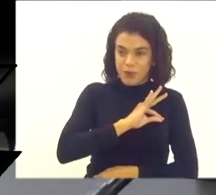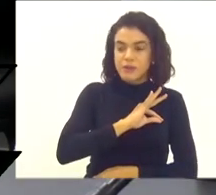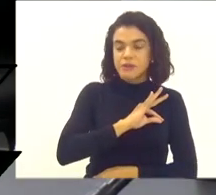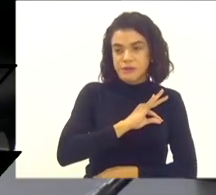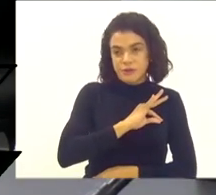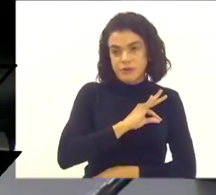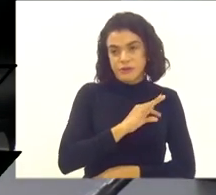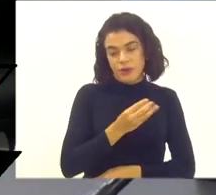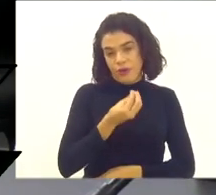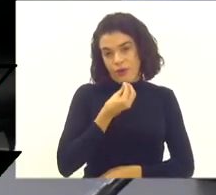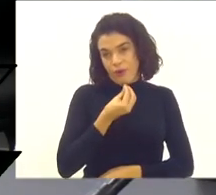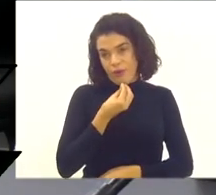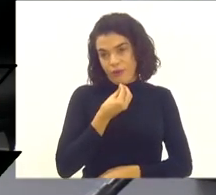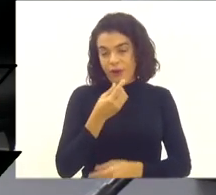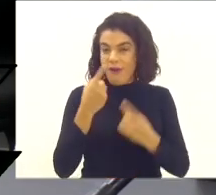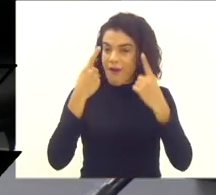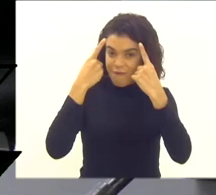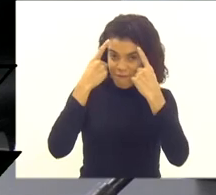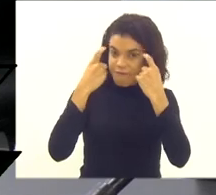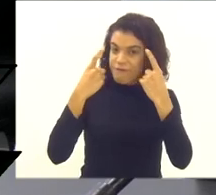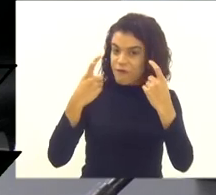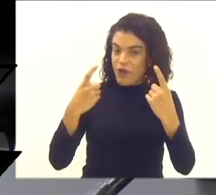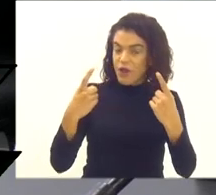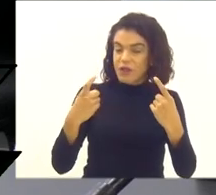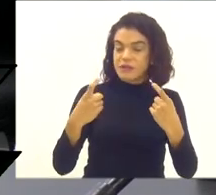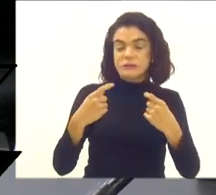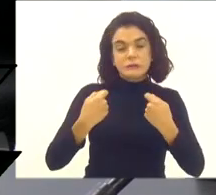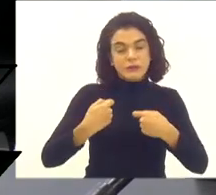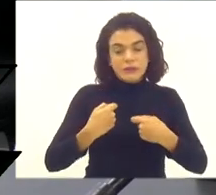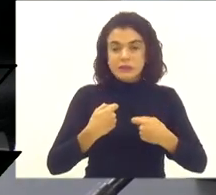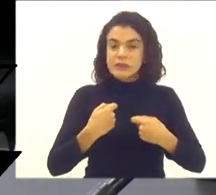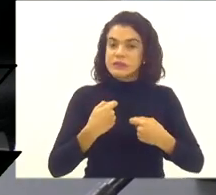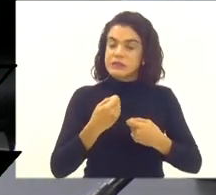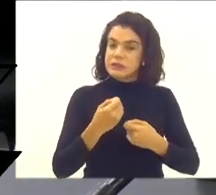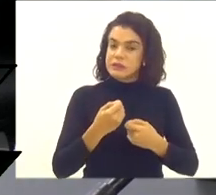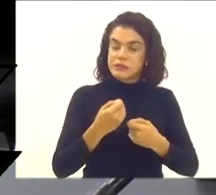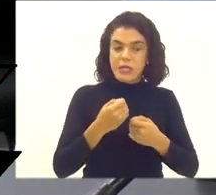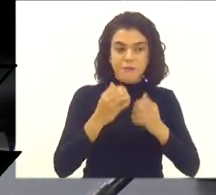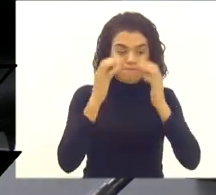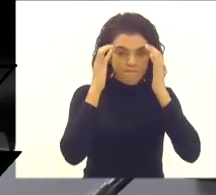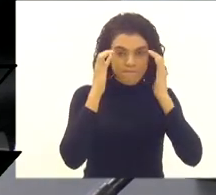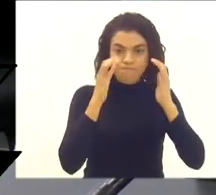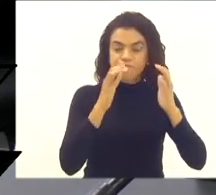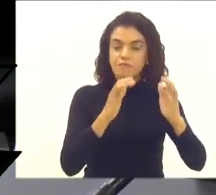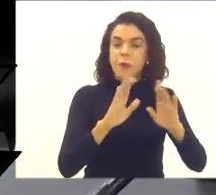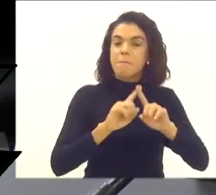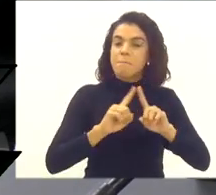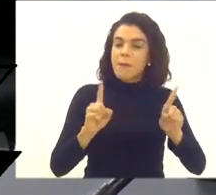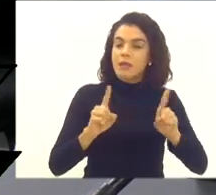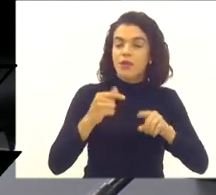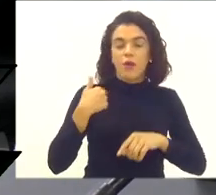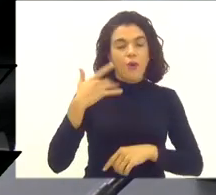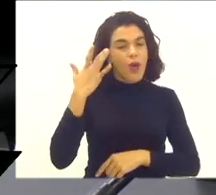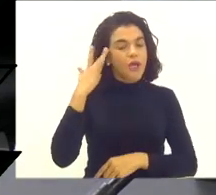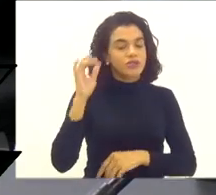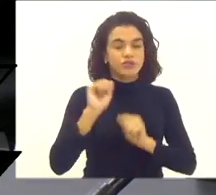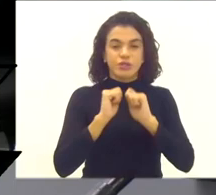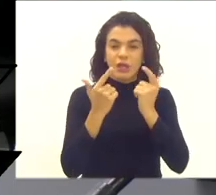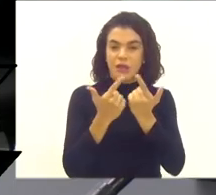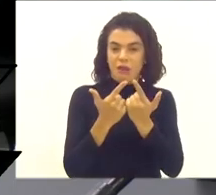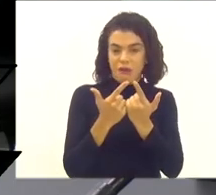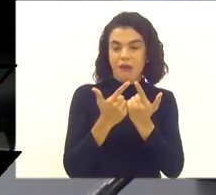é são devem ser tratadas no devido âmbito mas eu acho que a casa pode ter